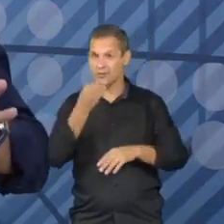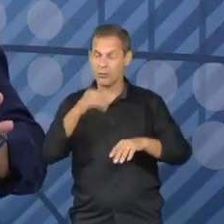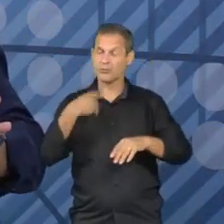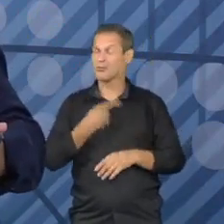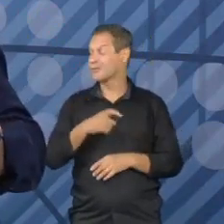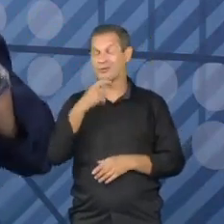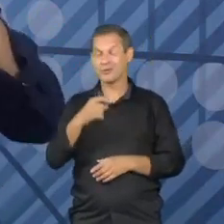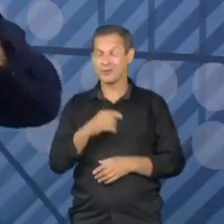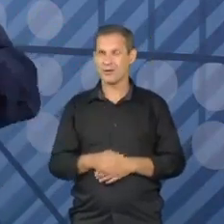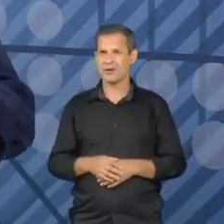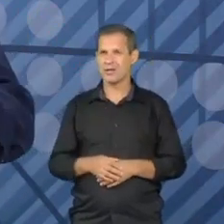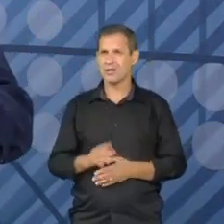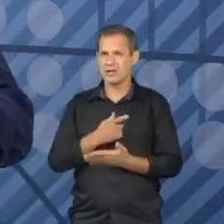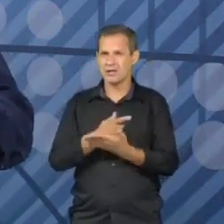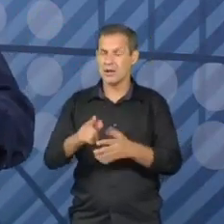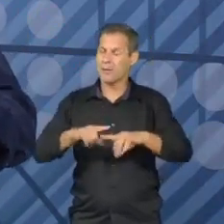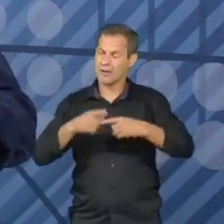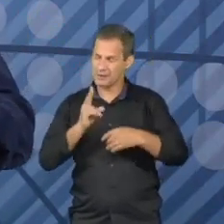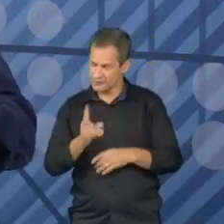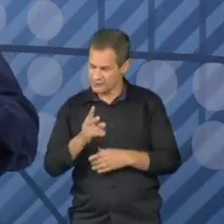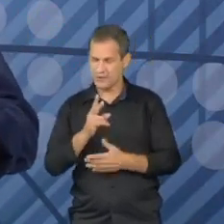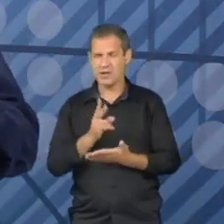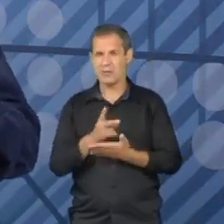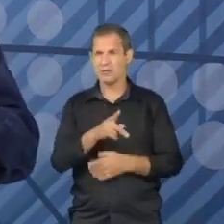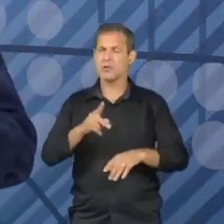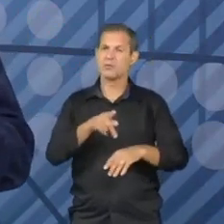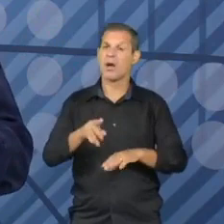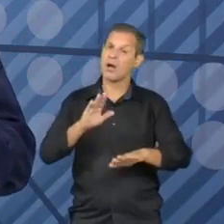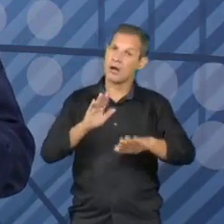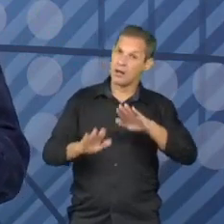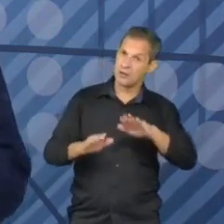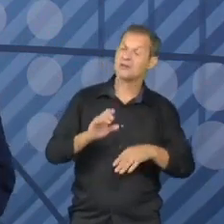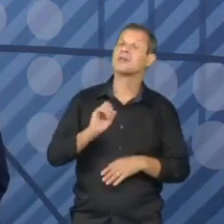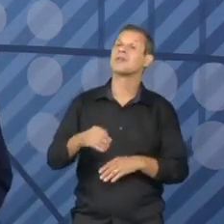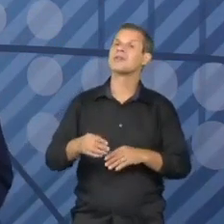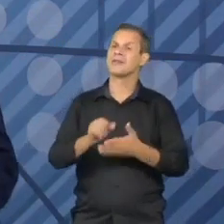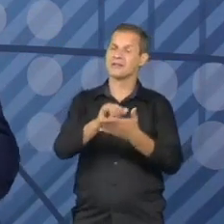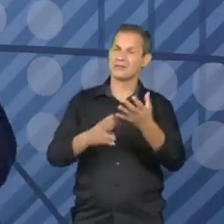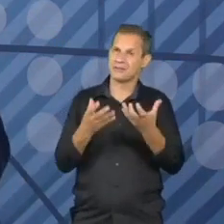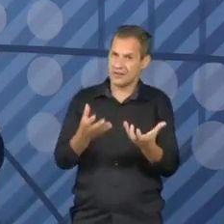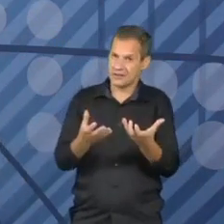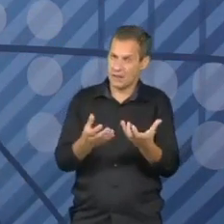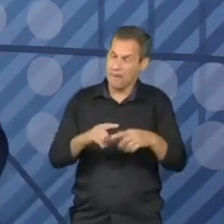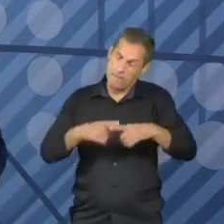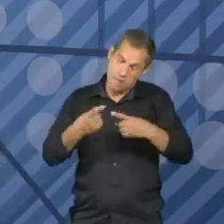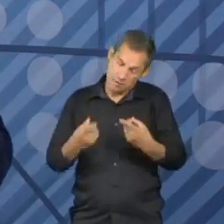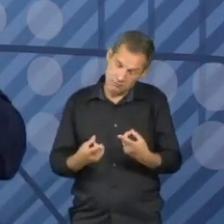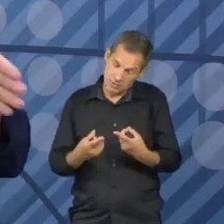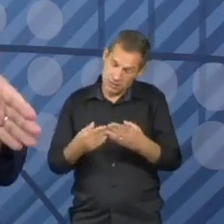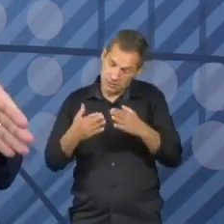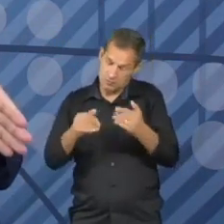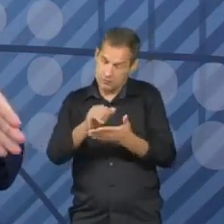não consegue generalizar. Sempre vai ser assim, professor? Depende do que o exercício quer. O que ele está